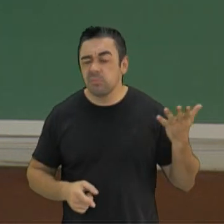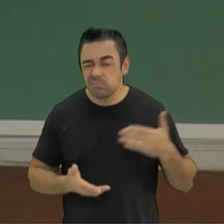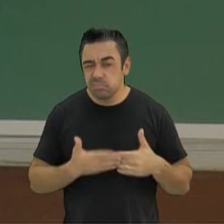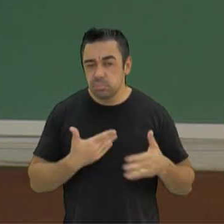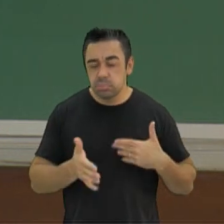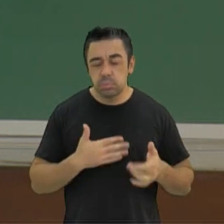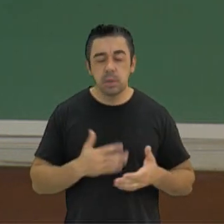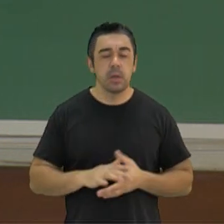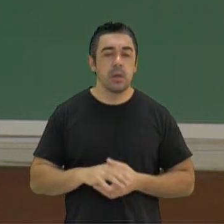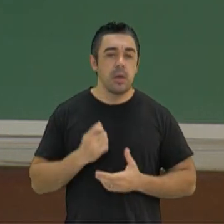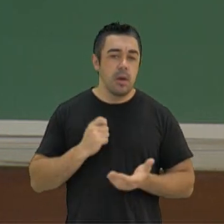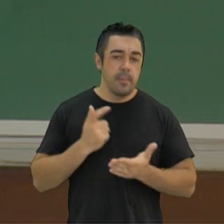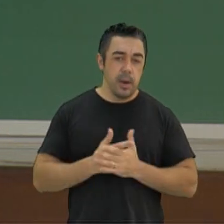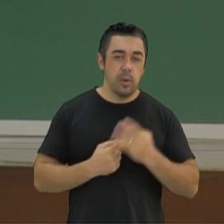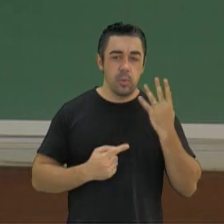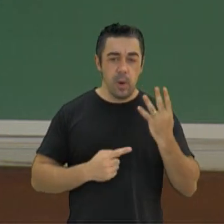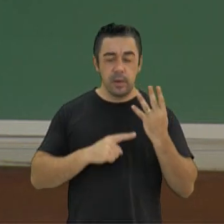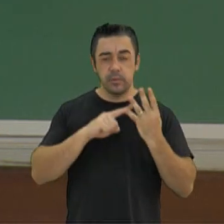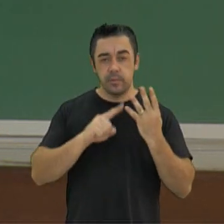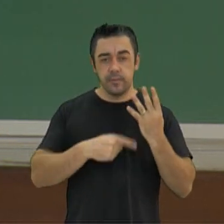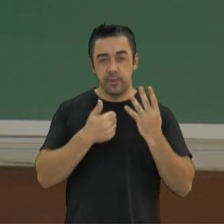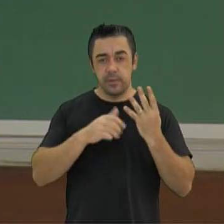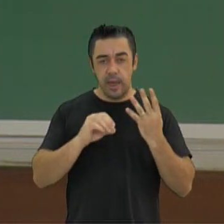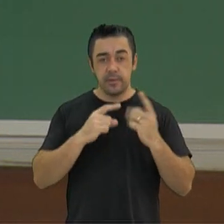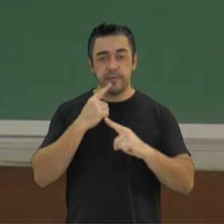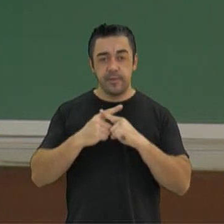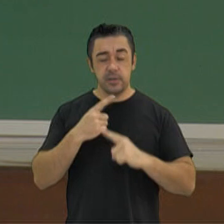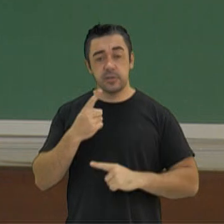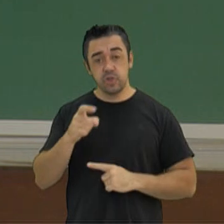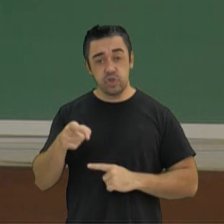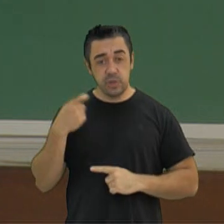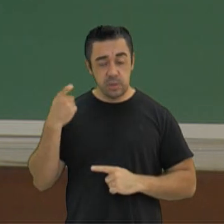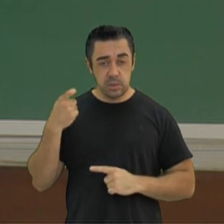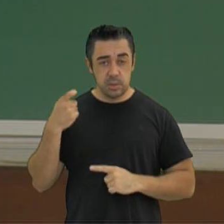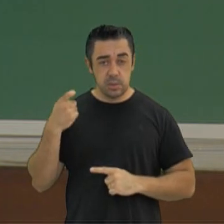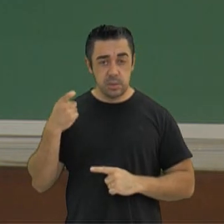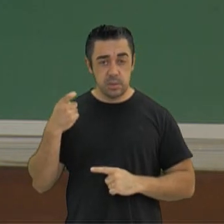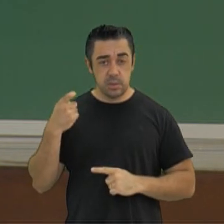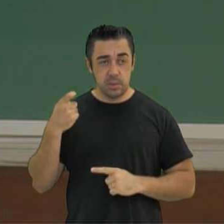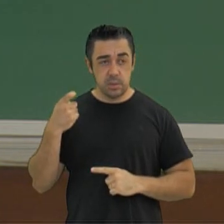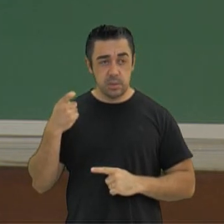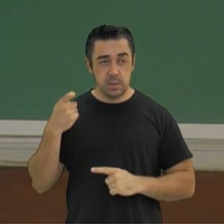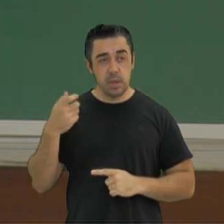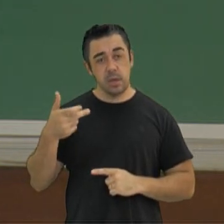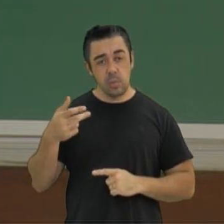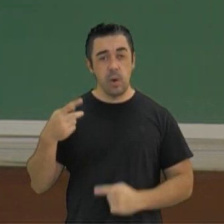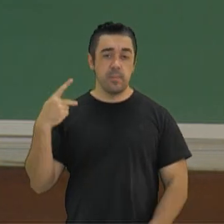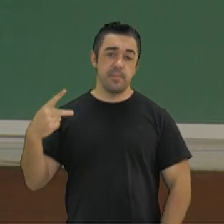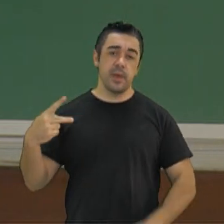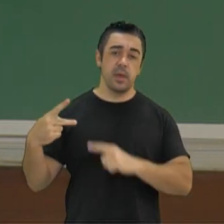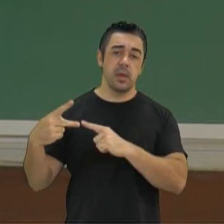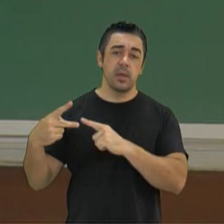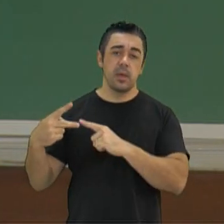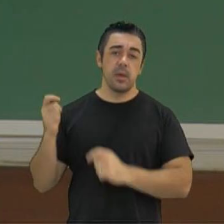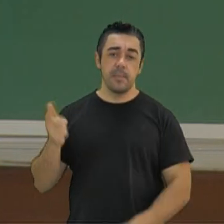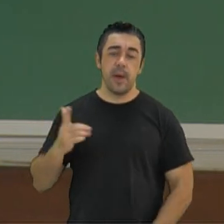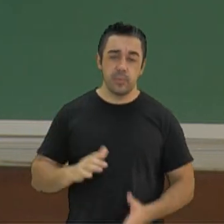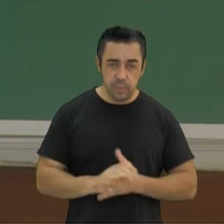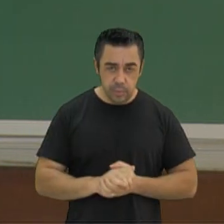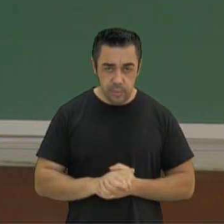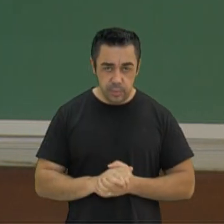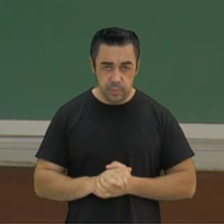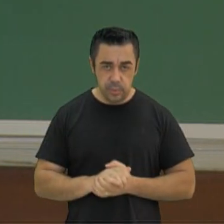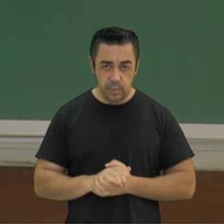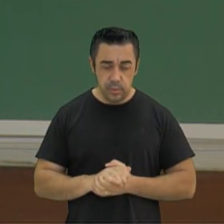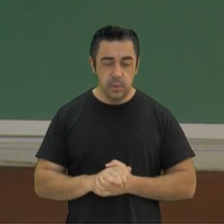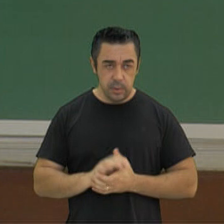eu vou pagar R$4,10 vezes X, ok? E esse é o preço que se paga por essa quantidade